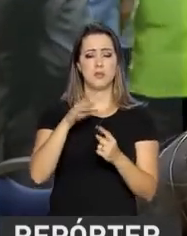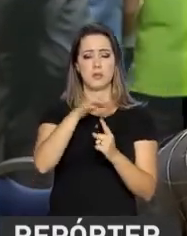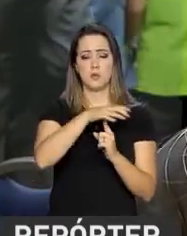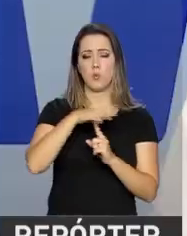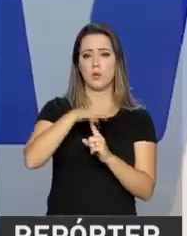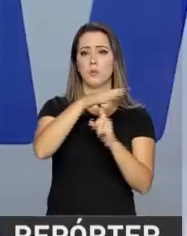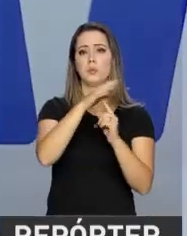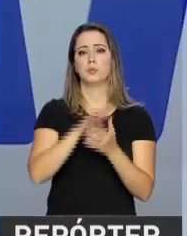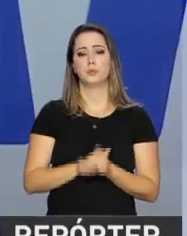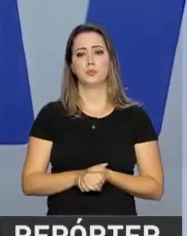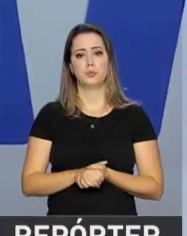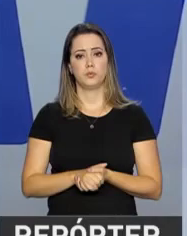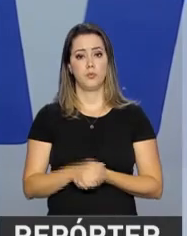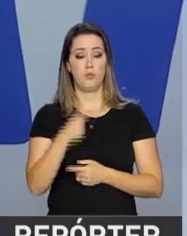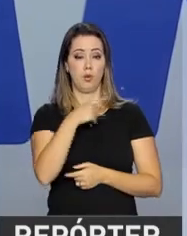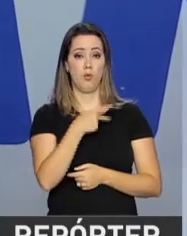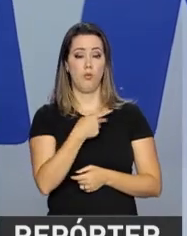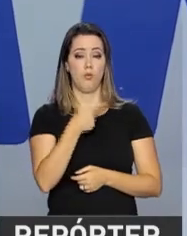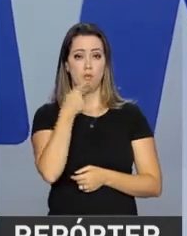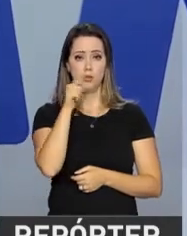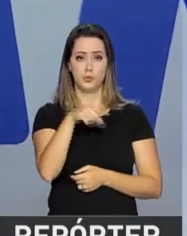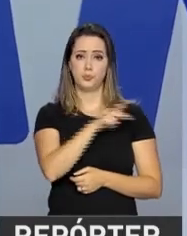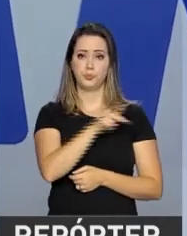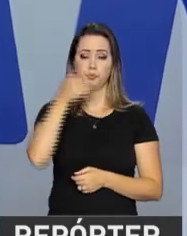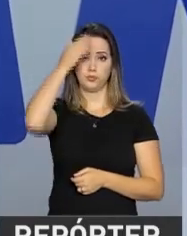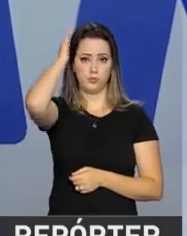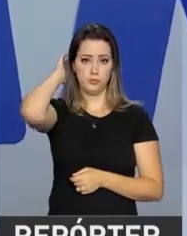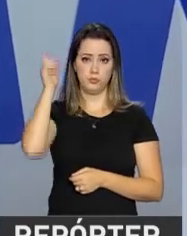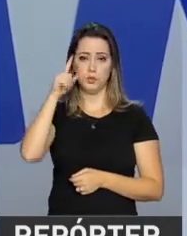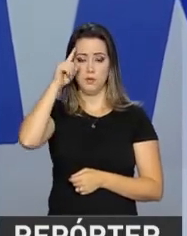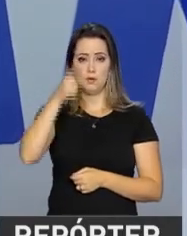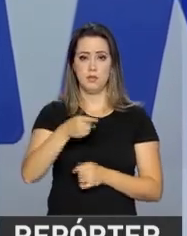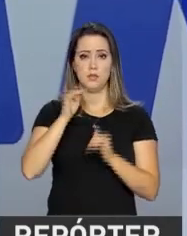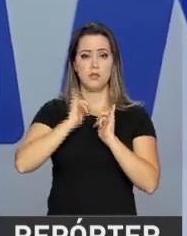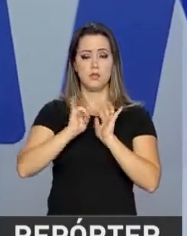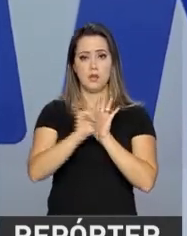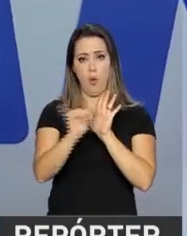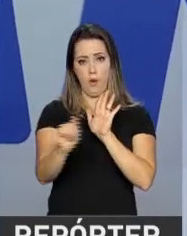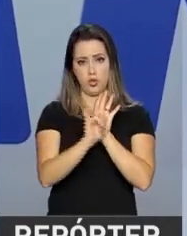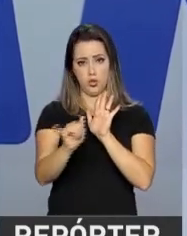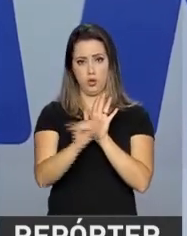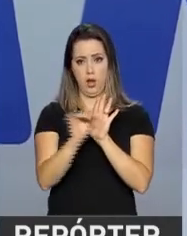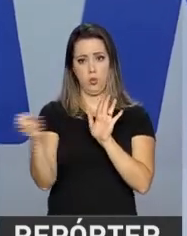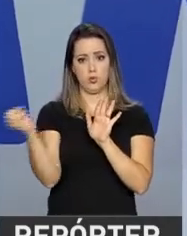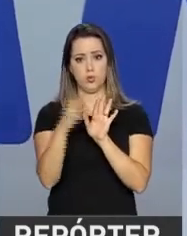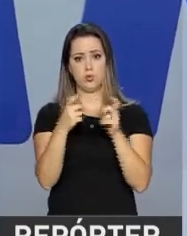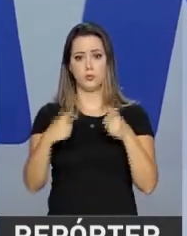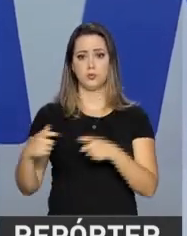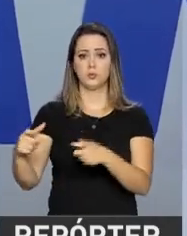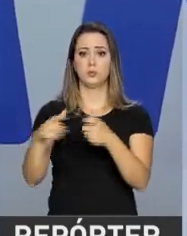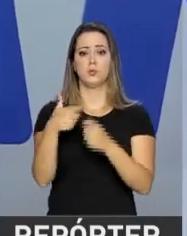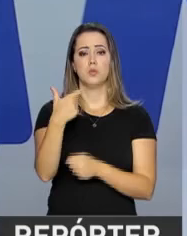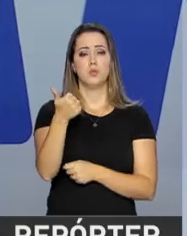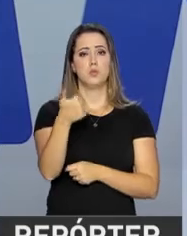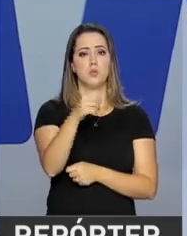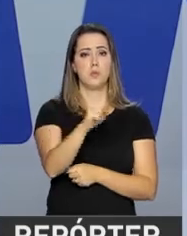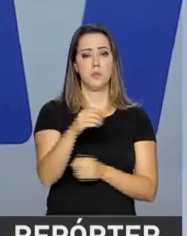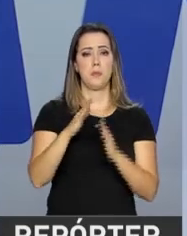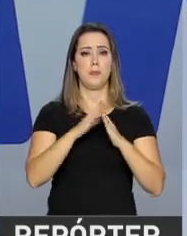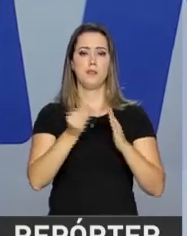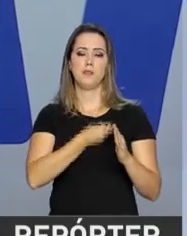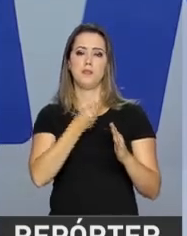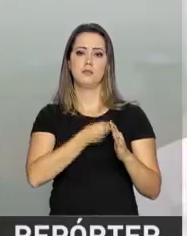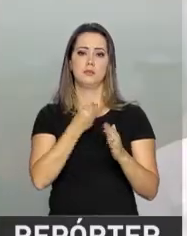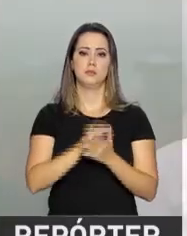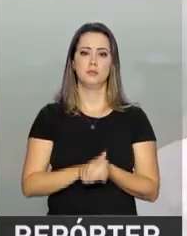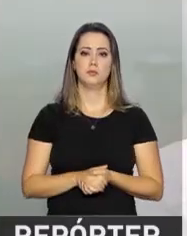terminais. O ministro informou que o presidente Michel Temer vai lançar o edital de novos empreendimentos para 2018 do programa Minha Casa Minha